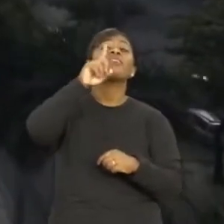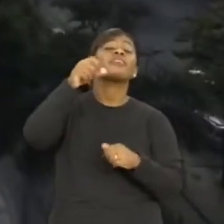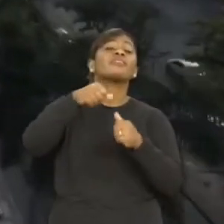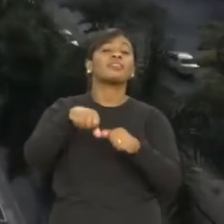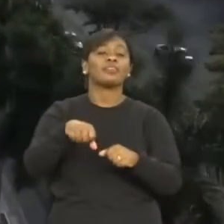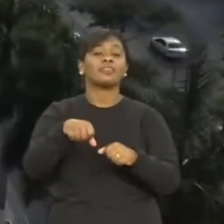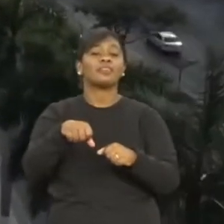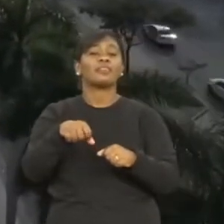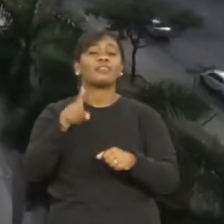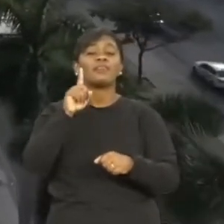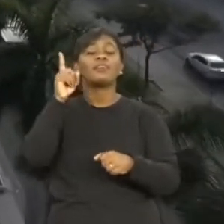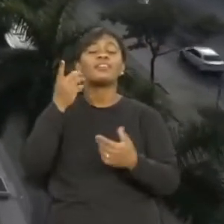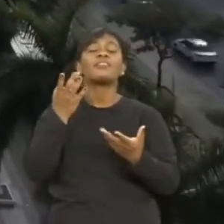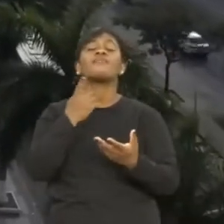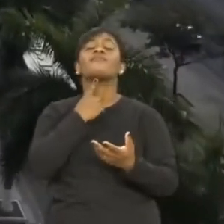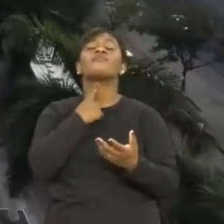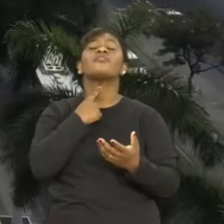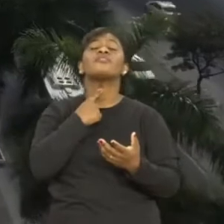Para salvar a tua